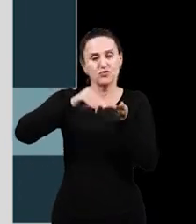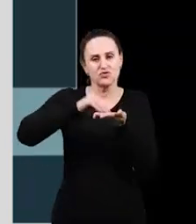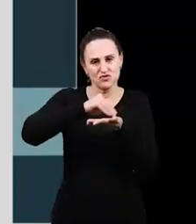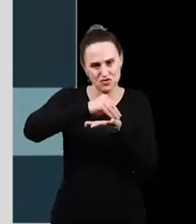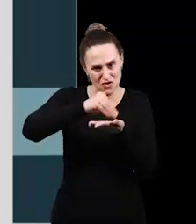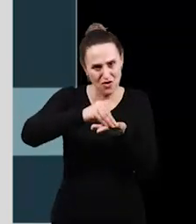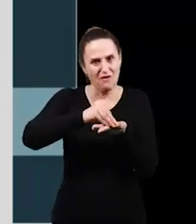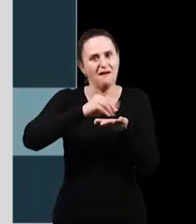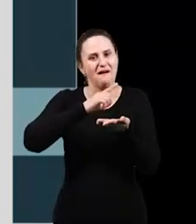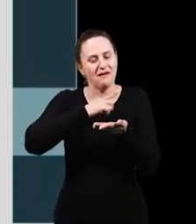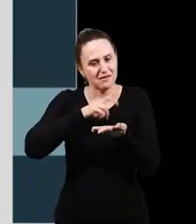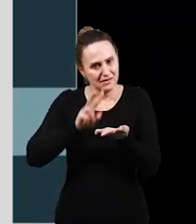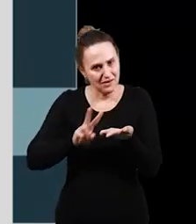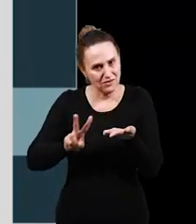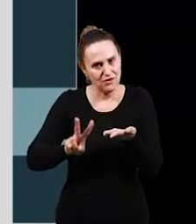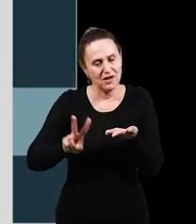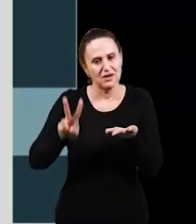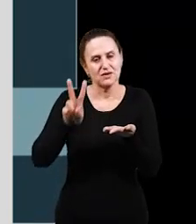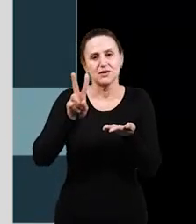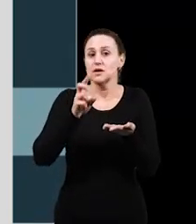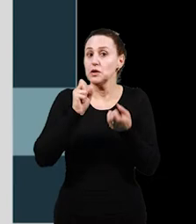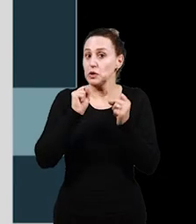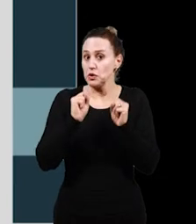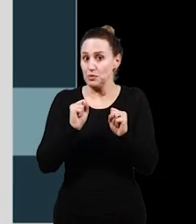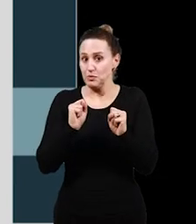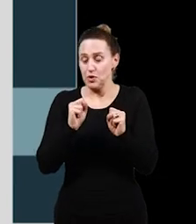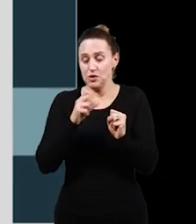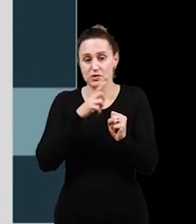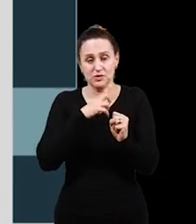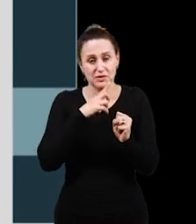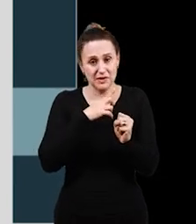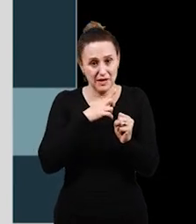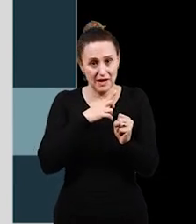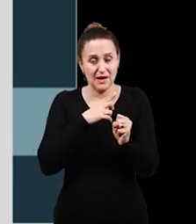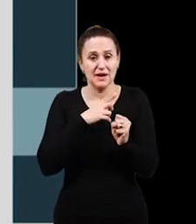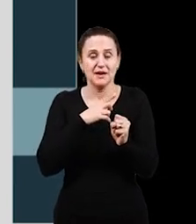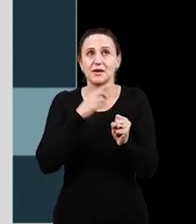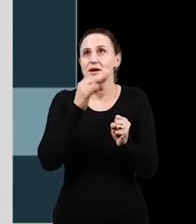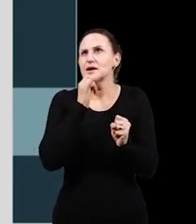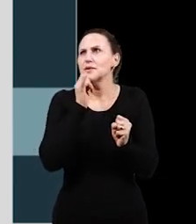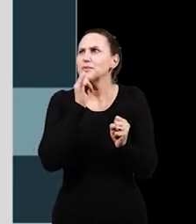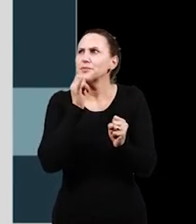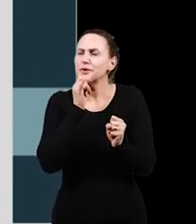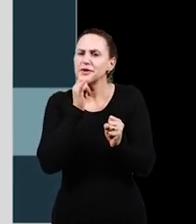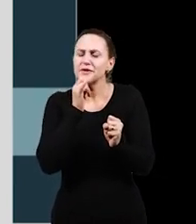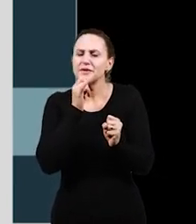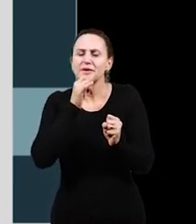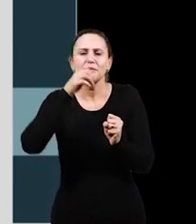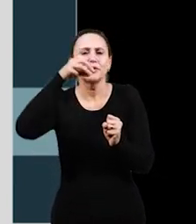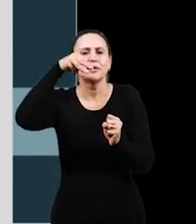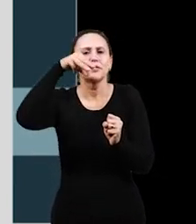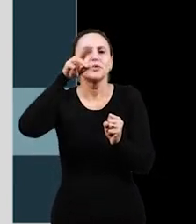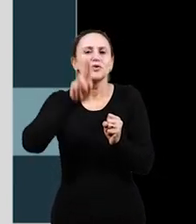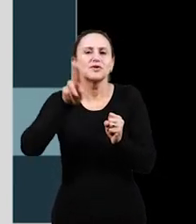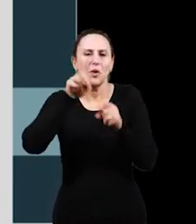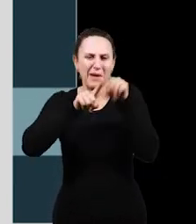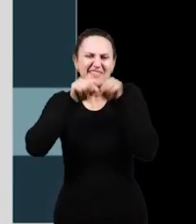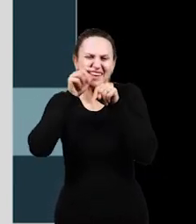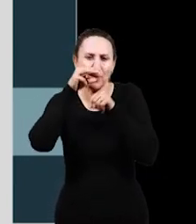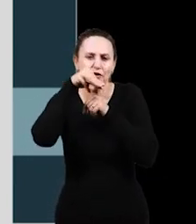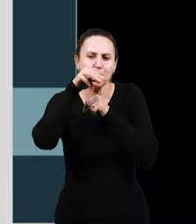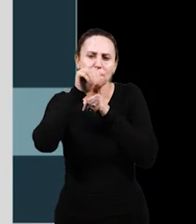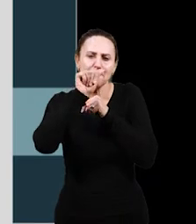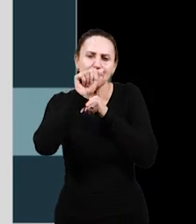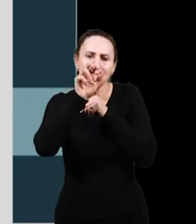sempre o mesmo valor significa que eu posso ter um as peças de marfim por exemplo é um material bastante bastante